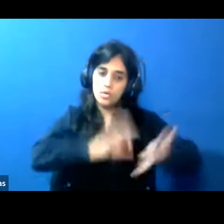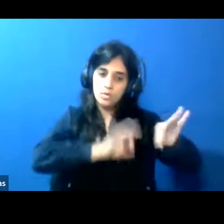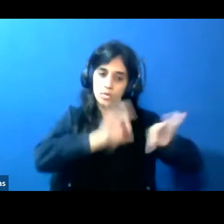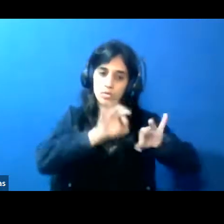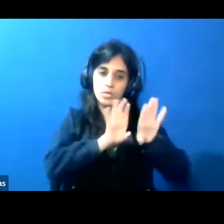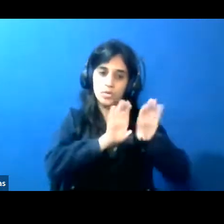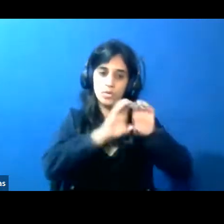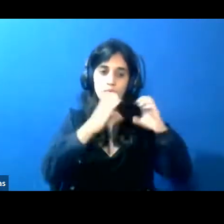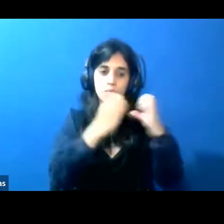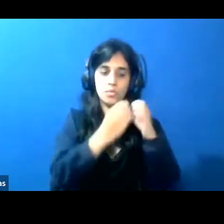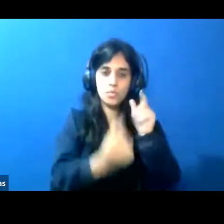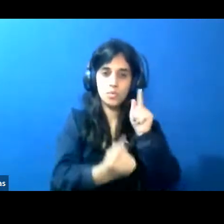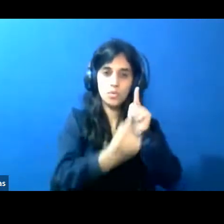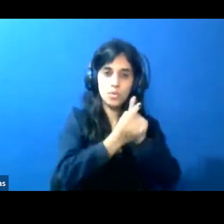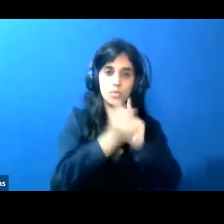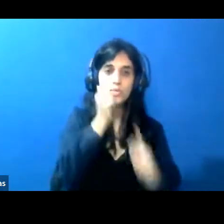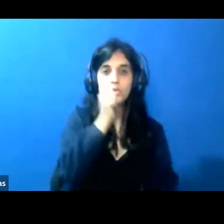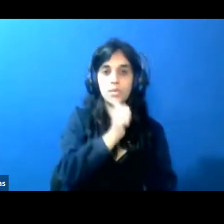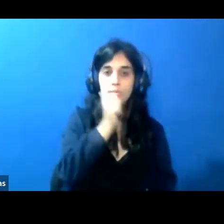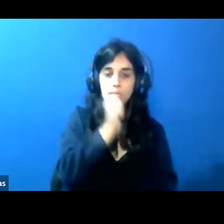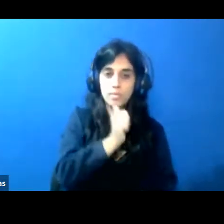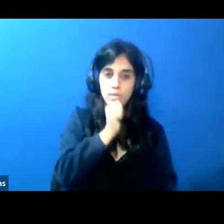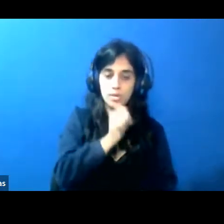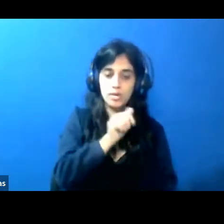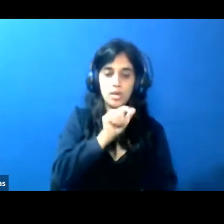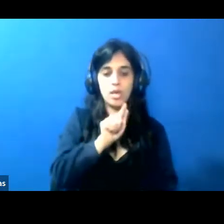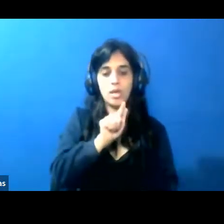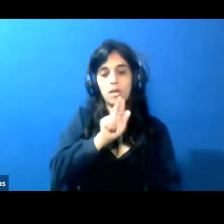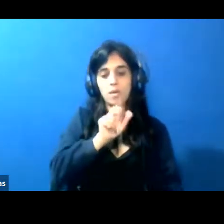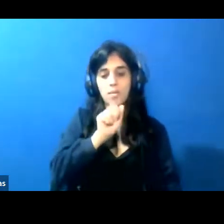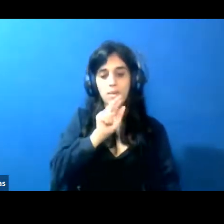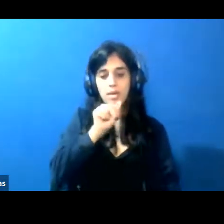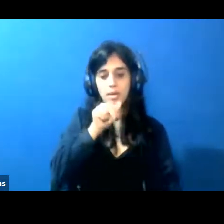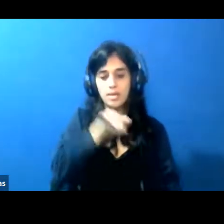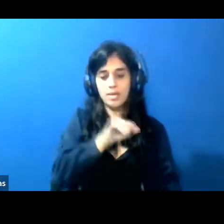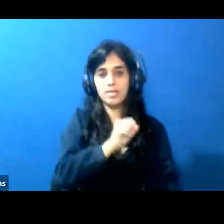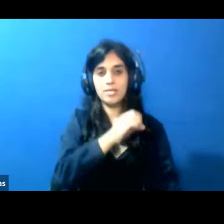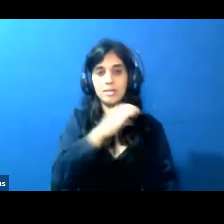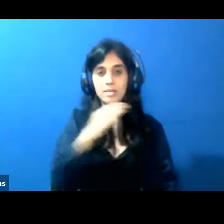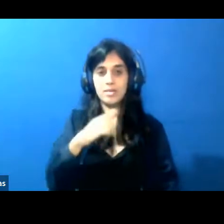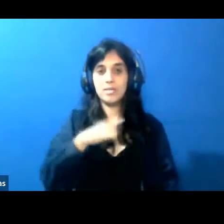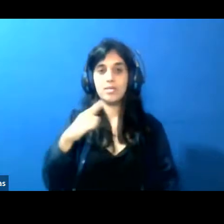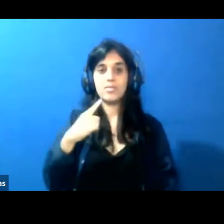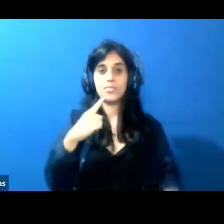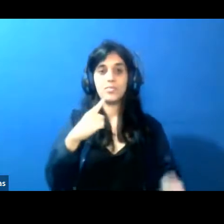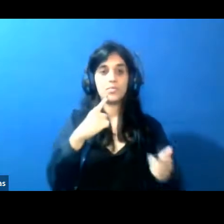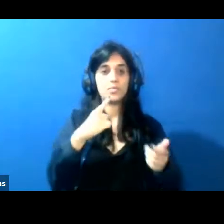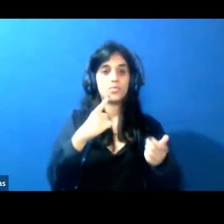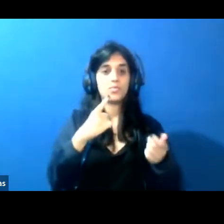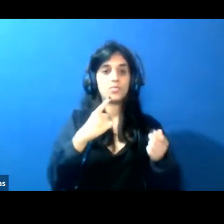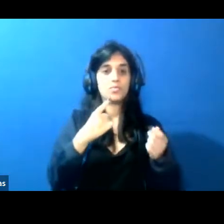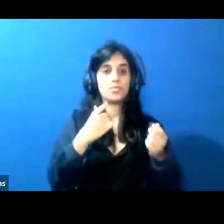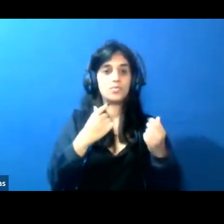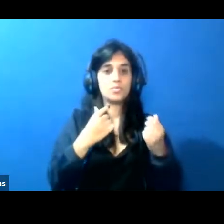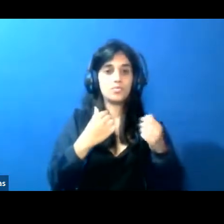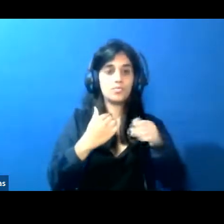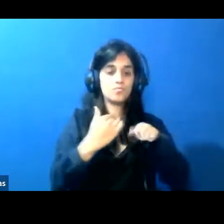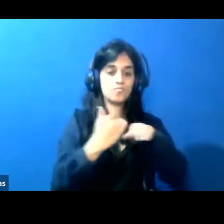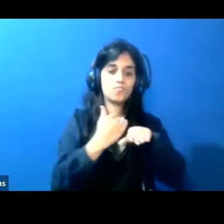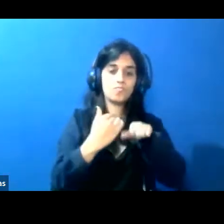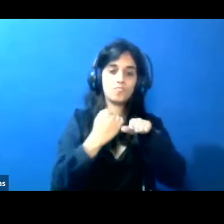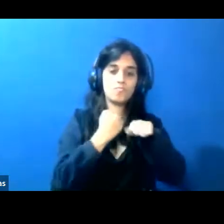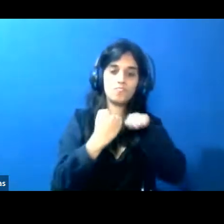mulheres Guarani no estado de Santa Catarina, e eu estou na estrada, estou dentro de um